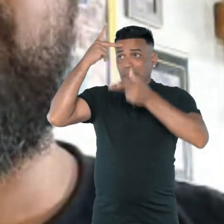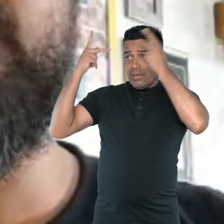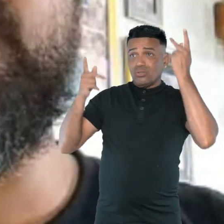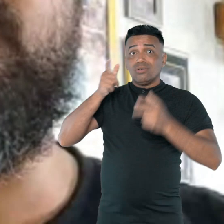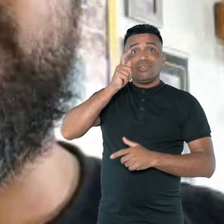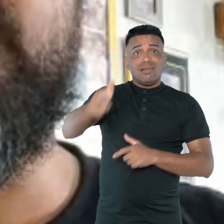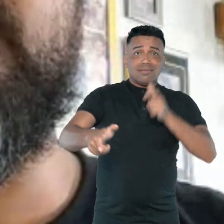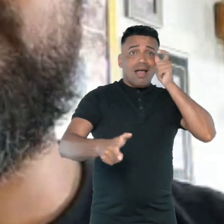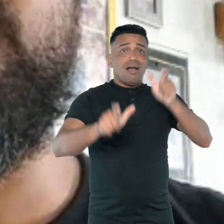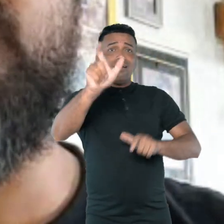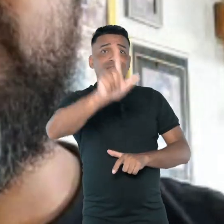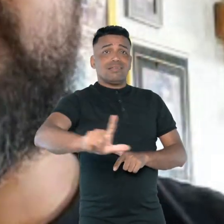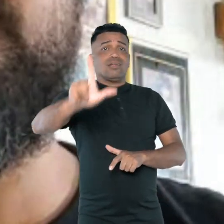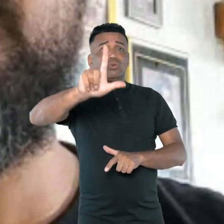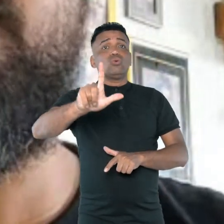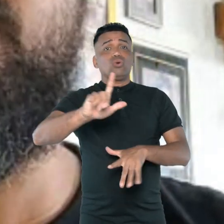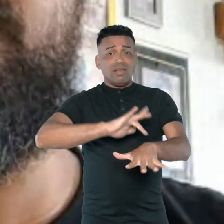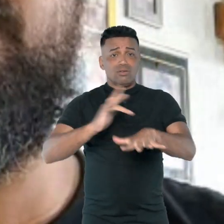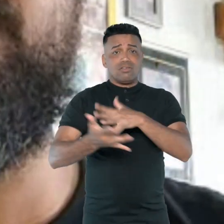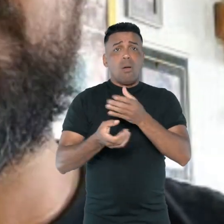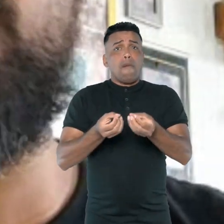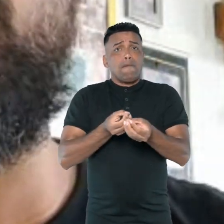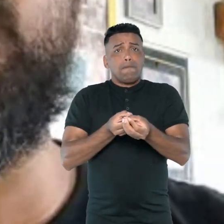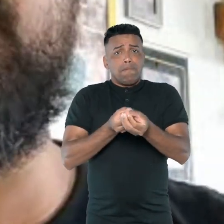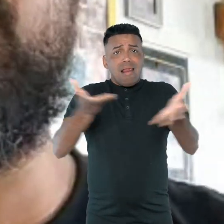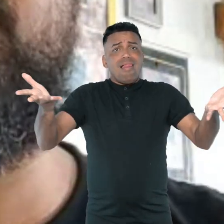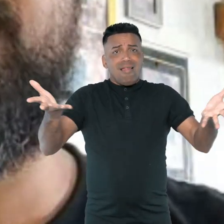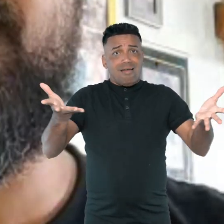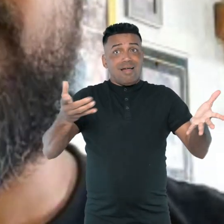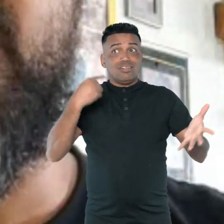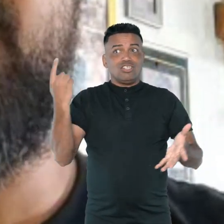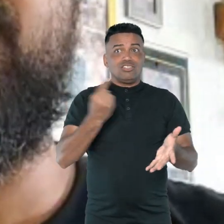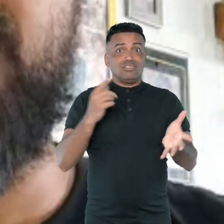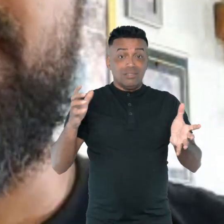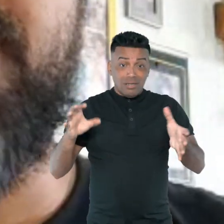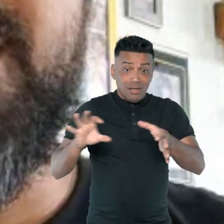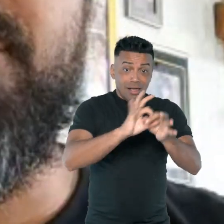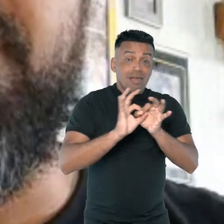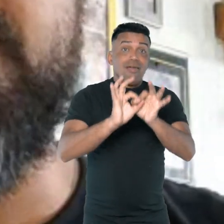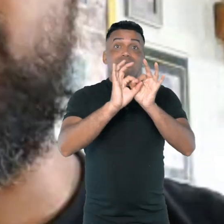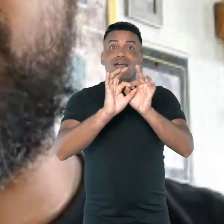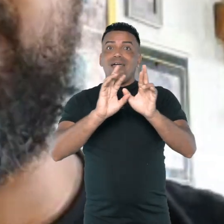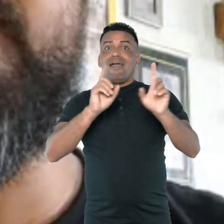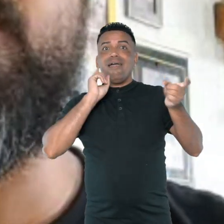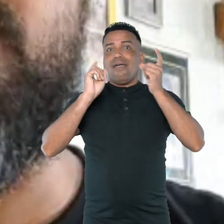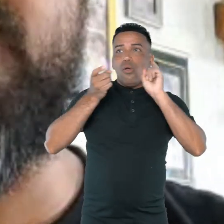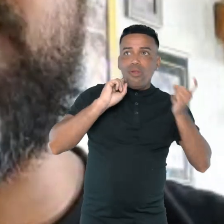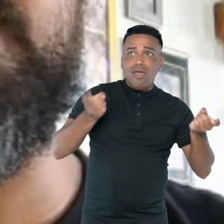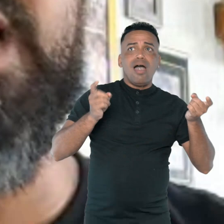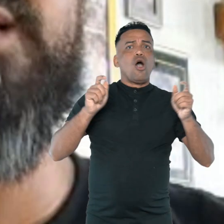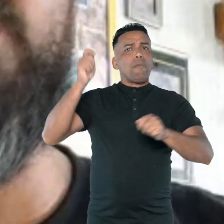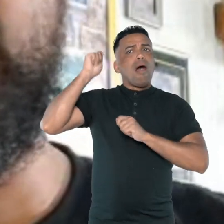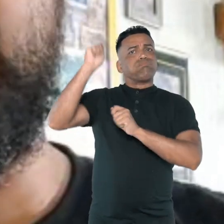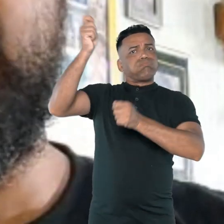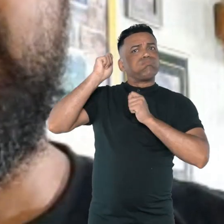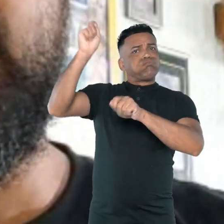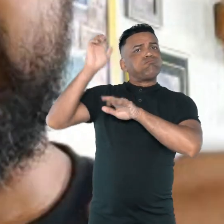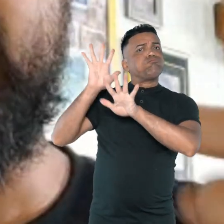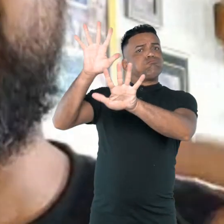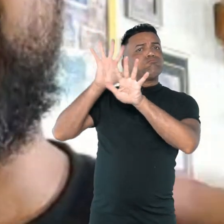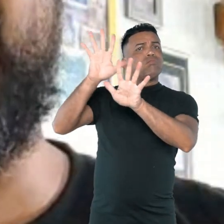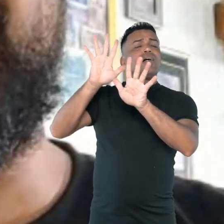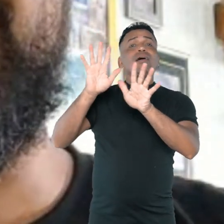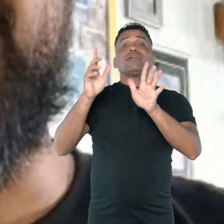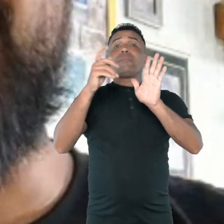foi se manifestando ali nas redes sociais e a gente acabou se encontrando, né, para fazer um manifesto, um abaixo-assinado.